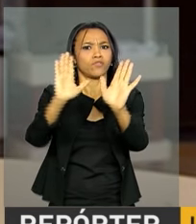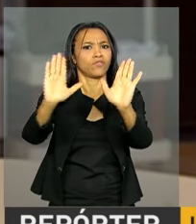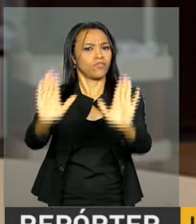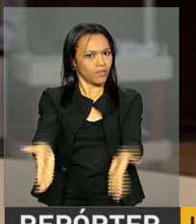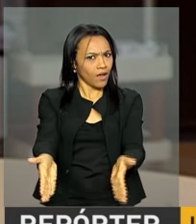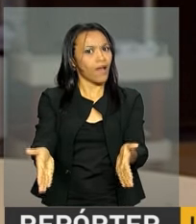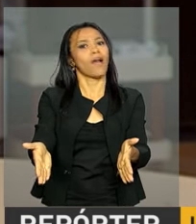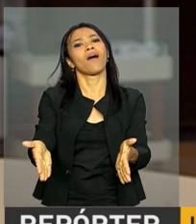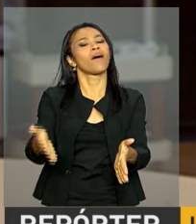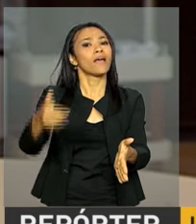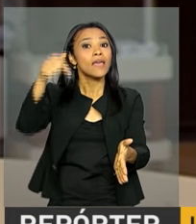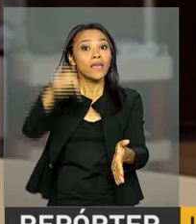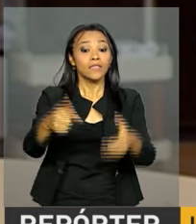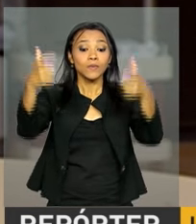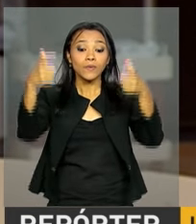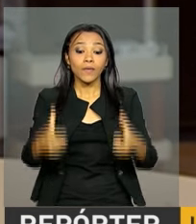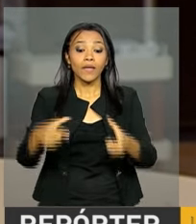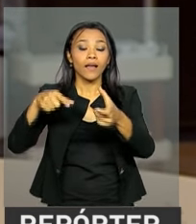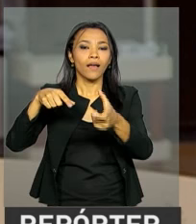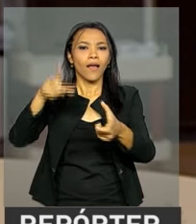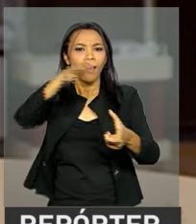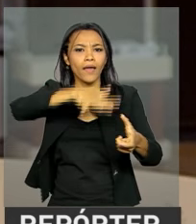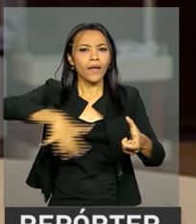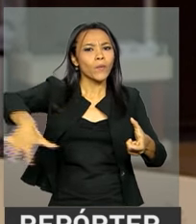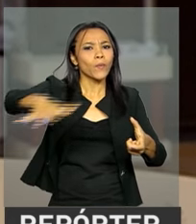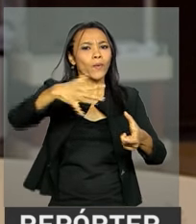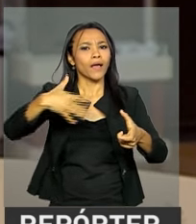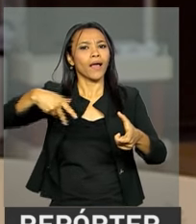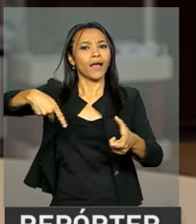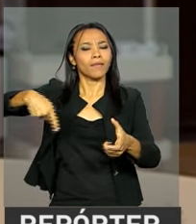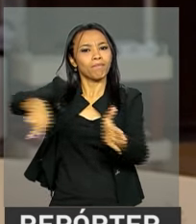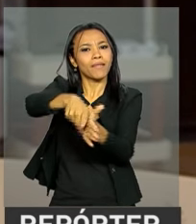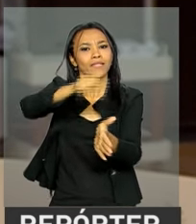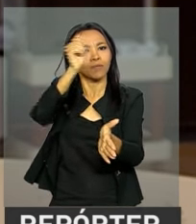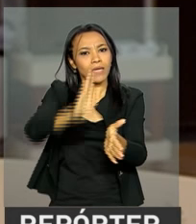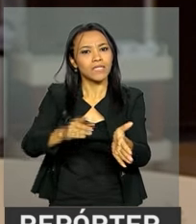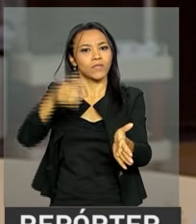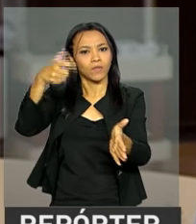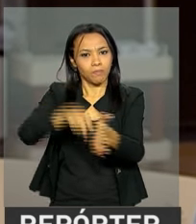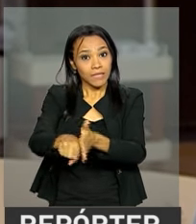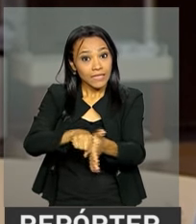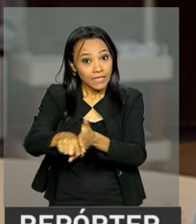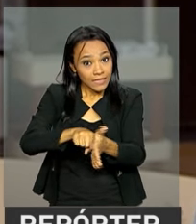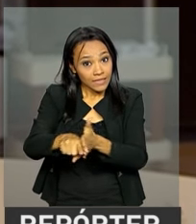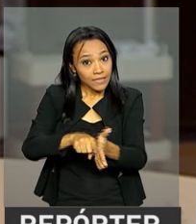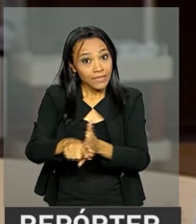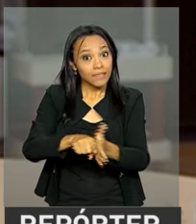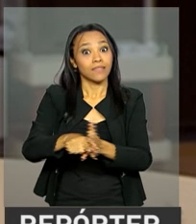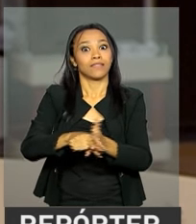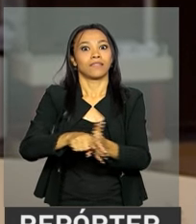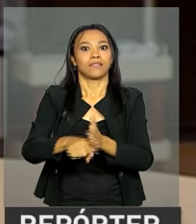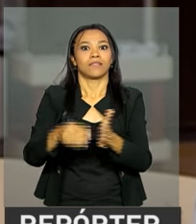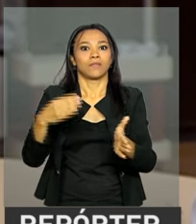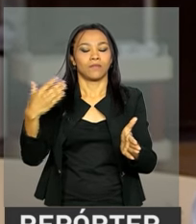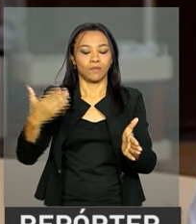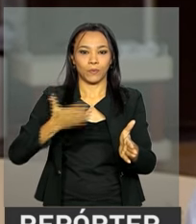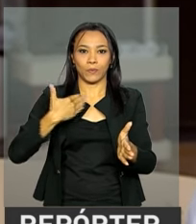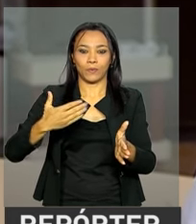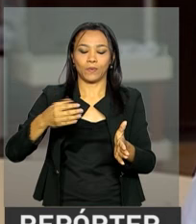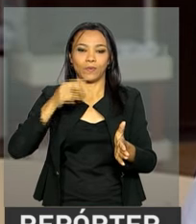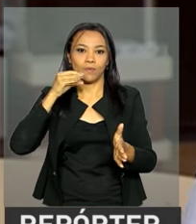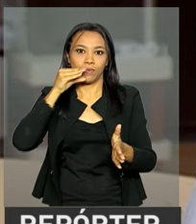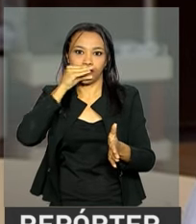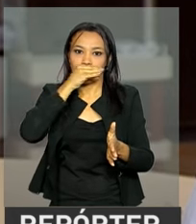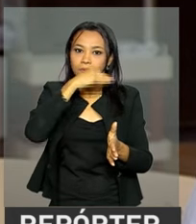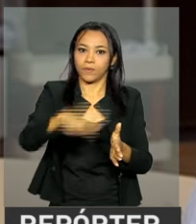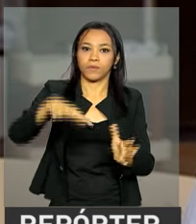começaram este local ele funciona como uma base brasileira de pesquisas lá no continente gelado pra quem não lembra a